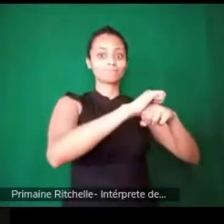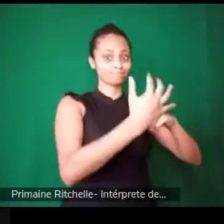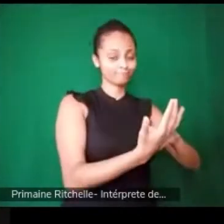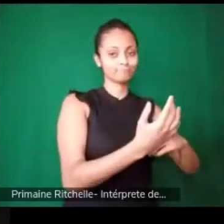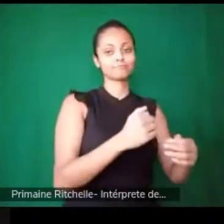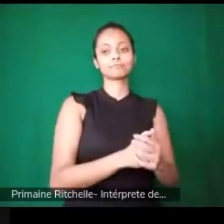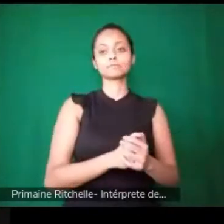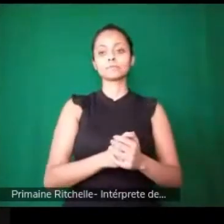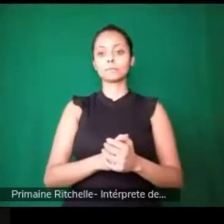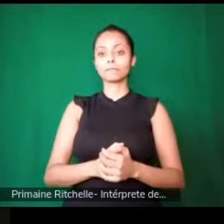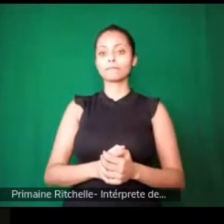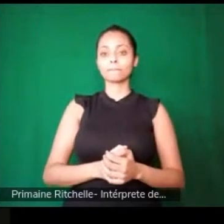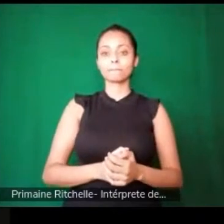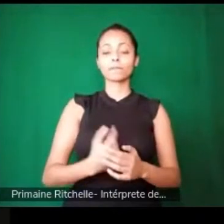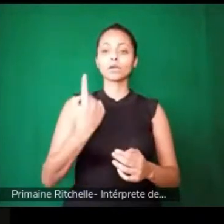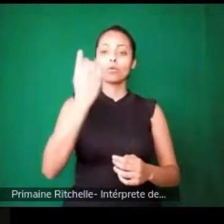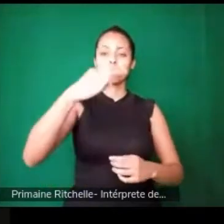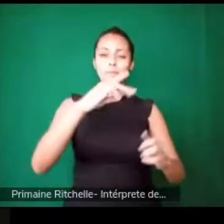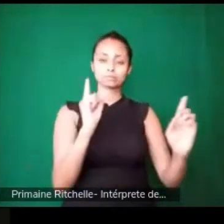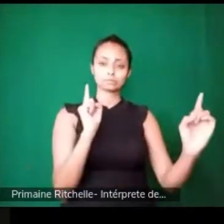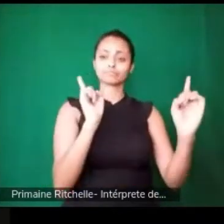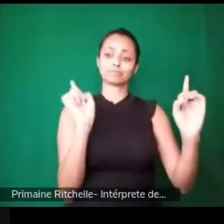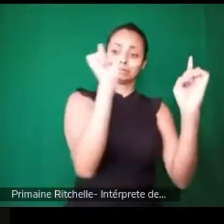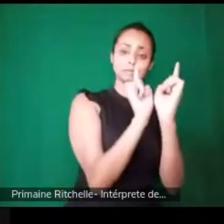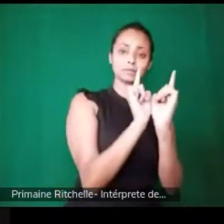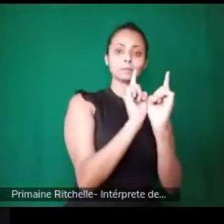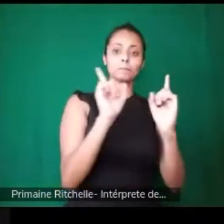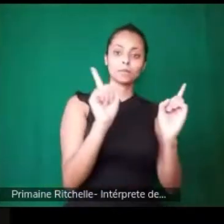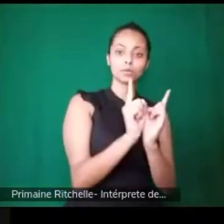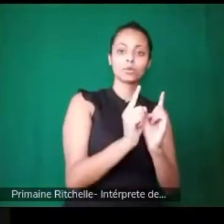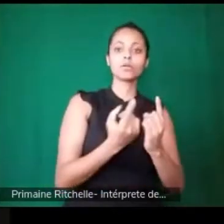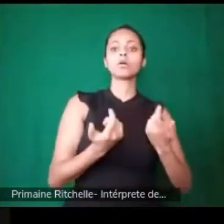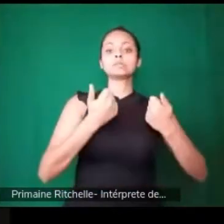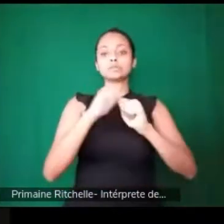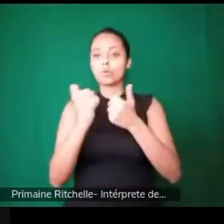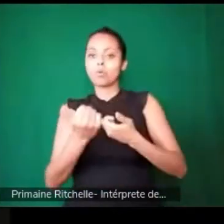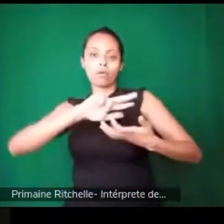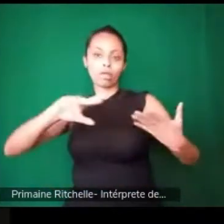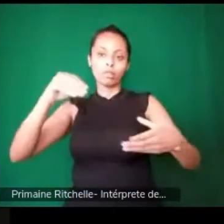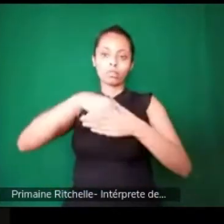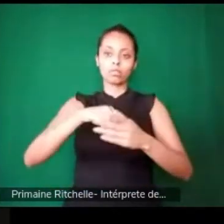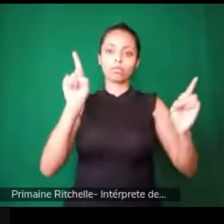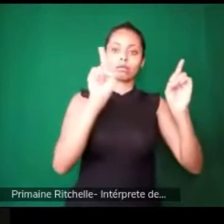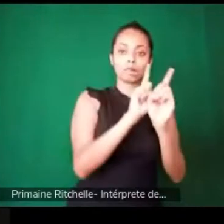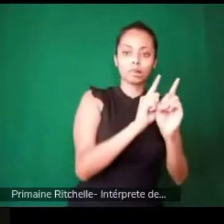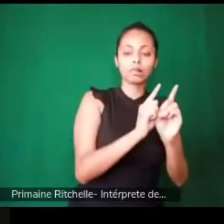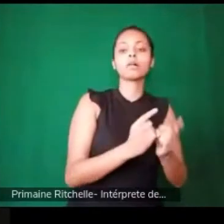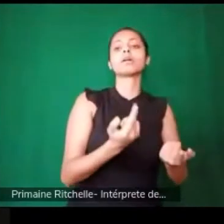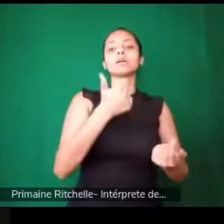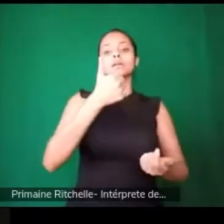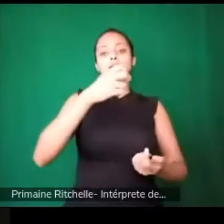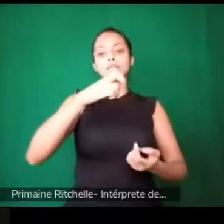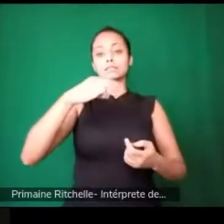ela permaneceu a menos de 1 metro de distância durante o transporte por mais de 15 minutos. Ou se ela compartilhou o mesmo